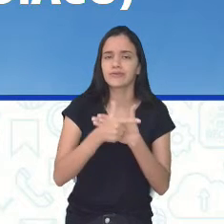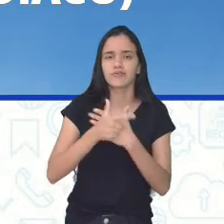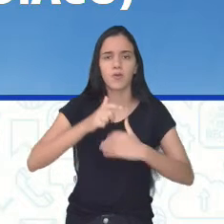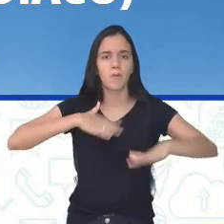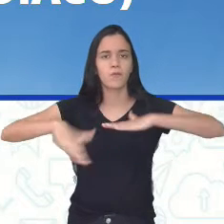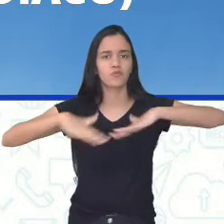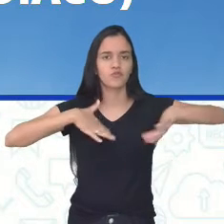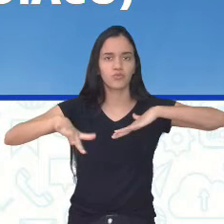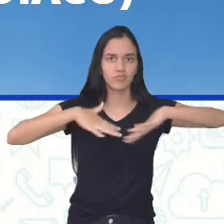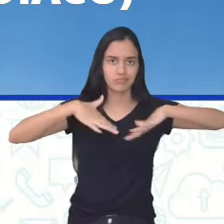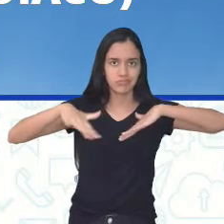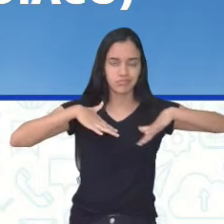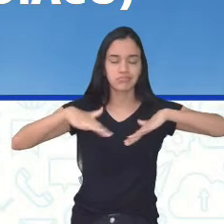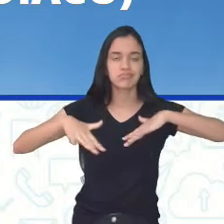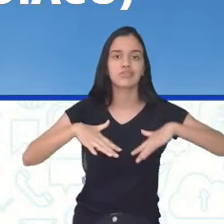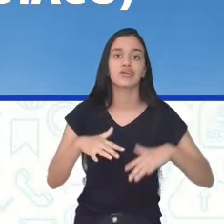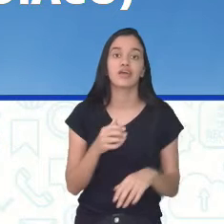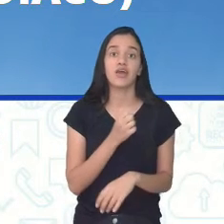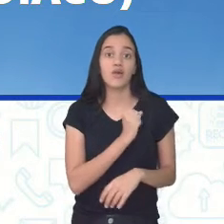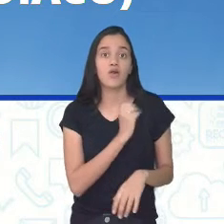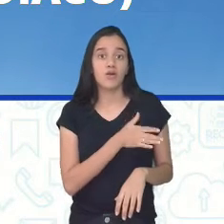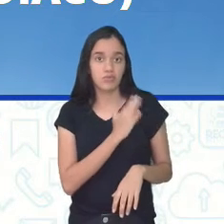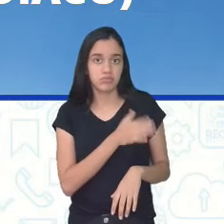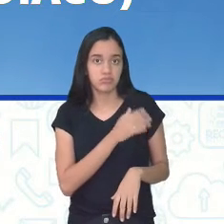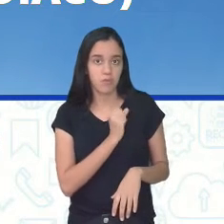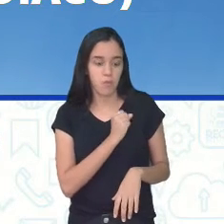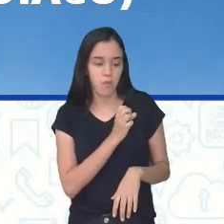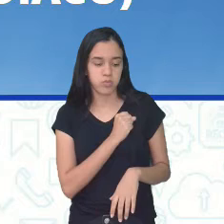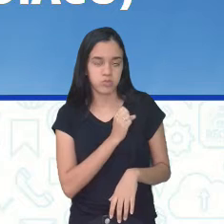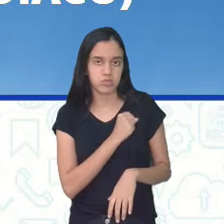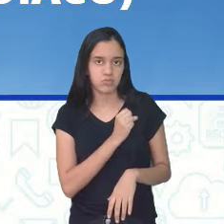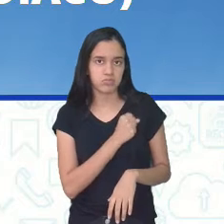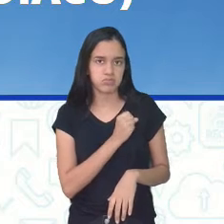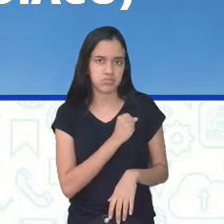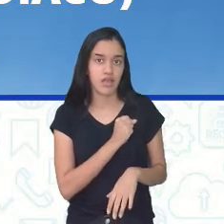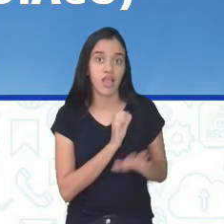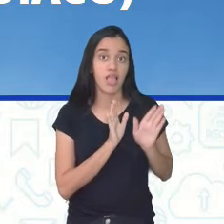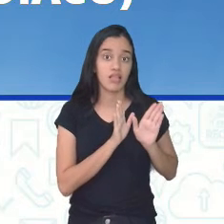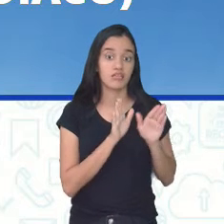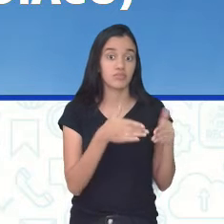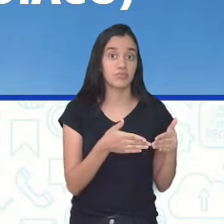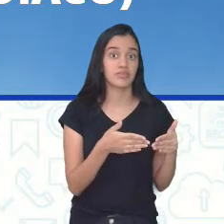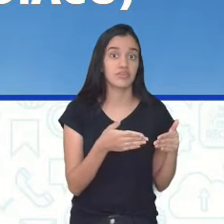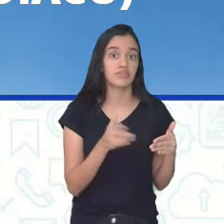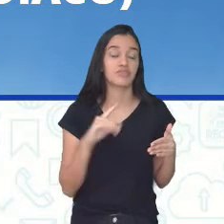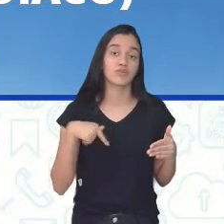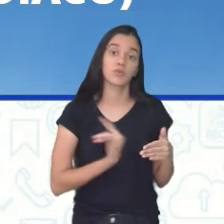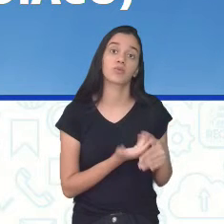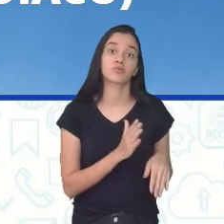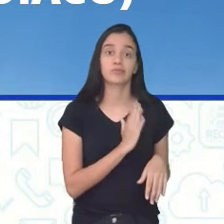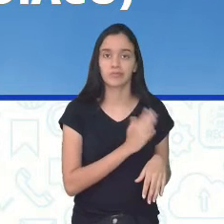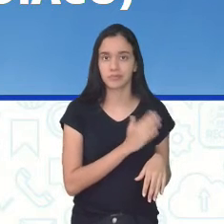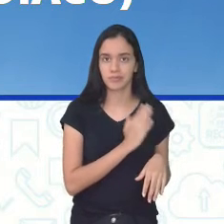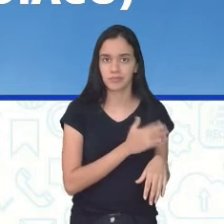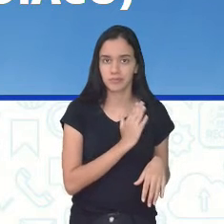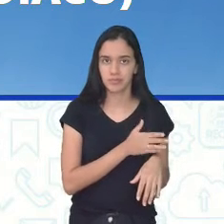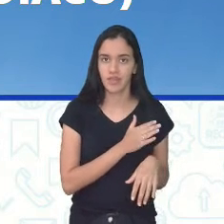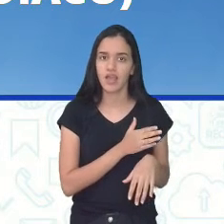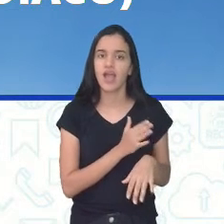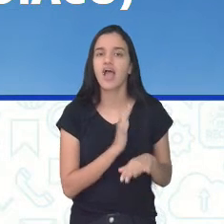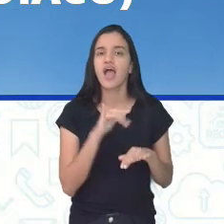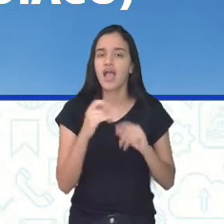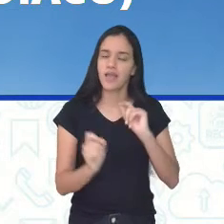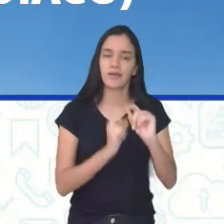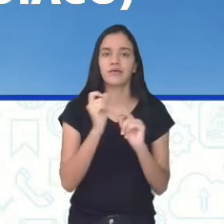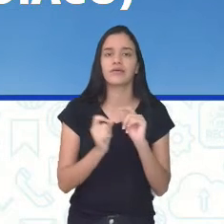movimento do nosso corpo. E o cardíaco é um tecido, né, bem específico lá do nosso coração, que é um tecido